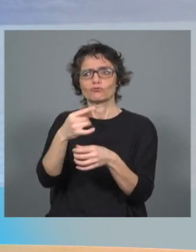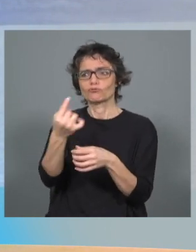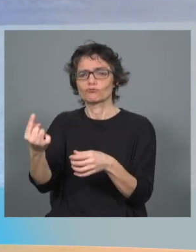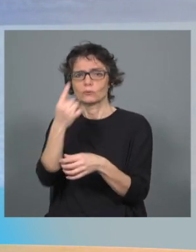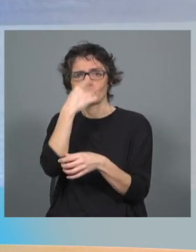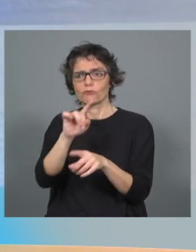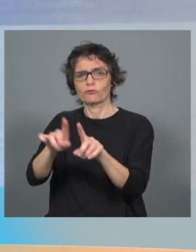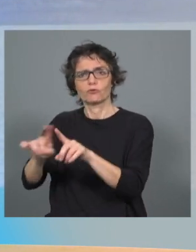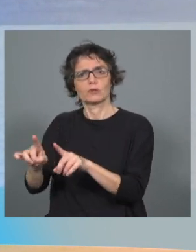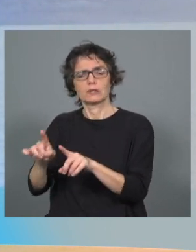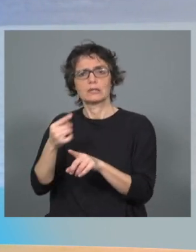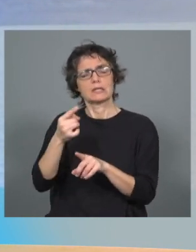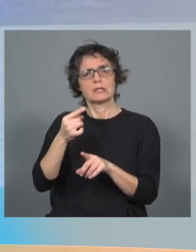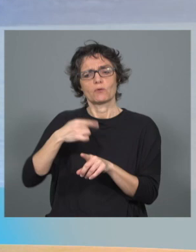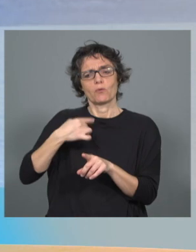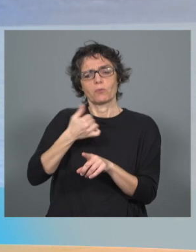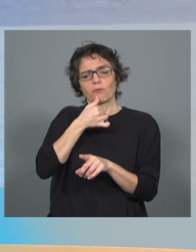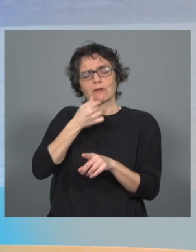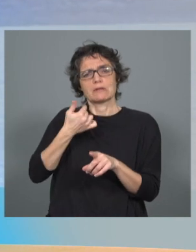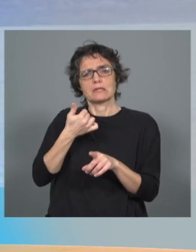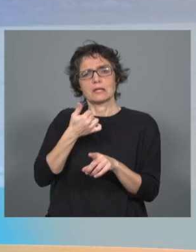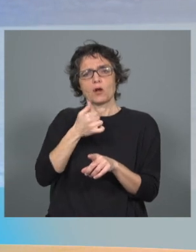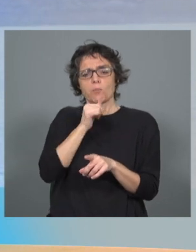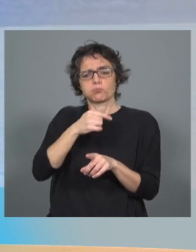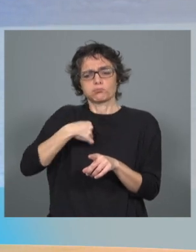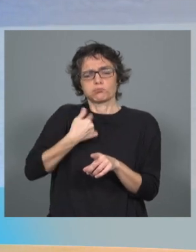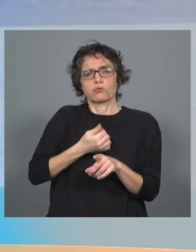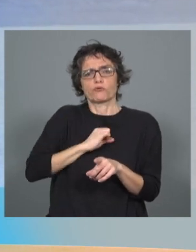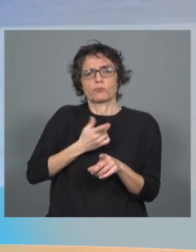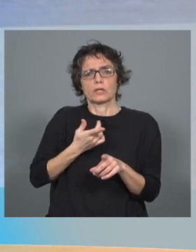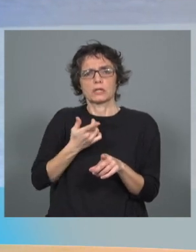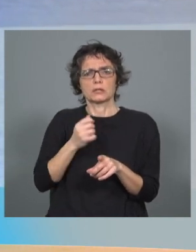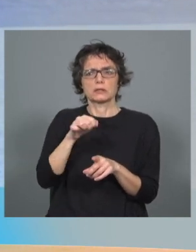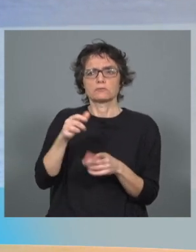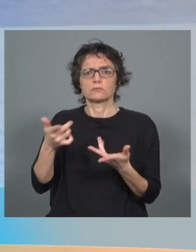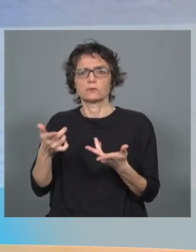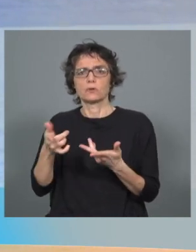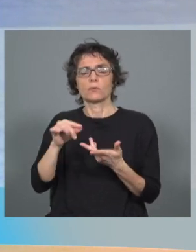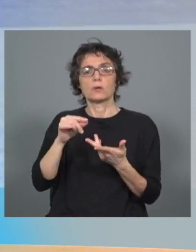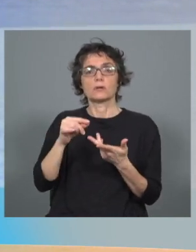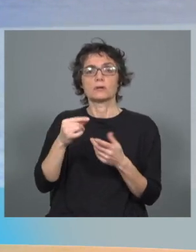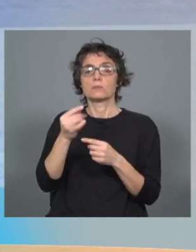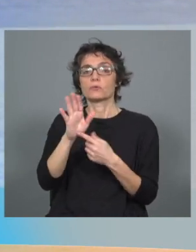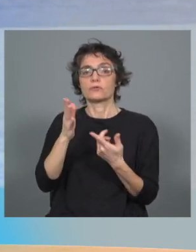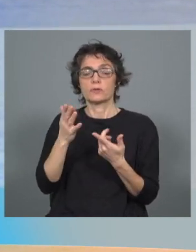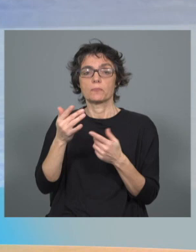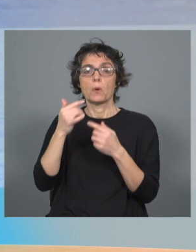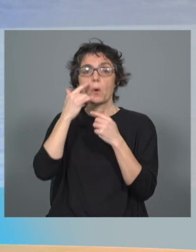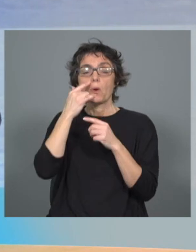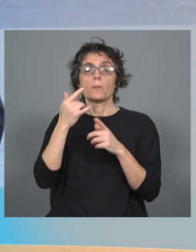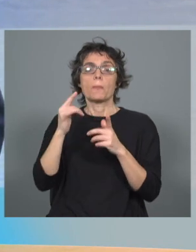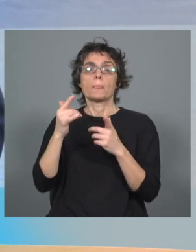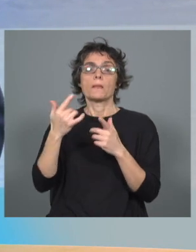para se poder aceder à eutanásia, é precisamente aquilo para que muita gente chamou a atenção, a tal frase da rampa deslizante. Ou